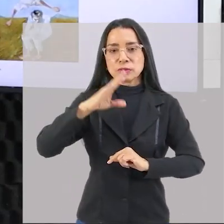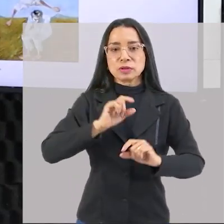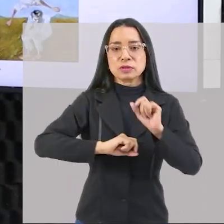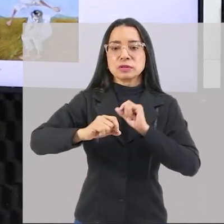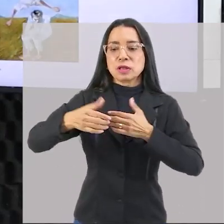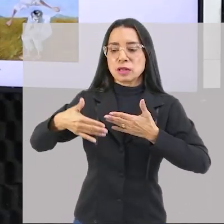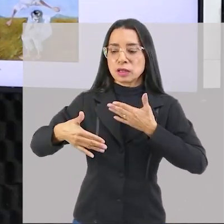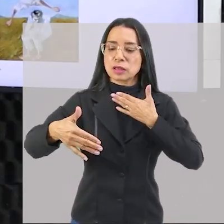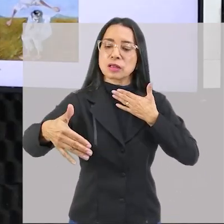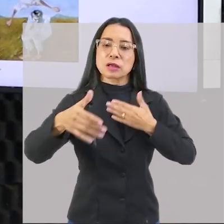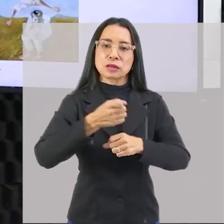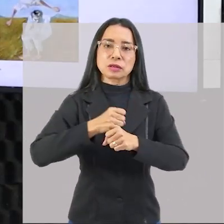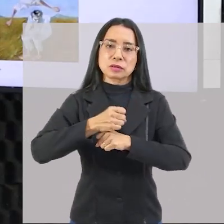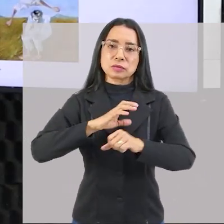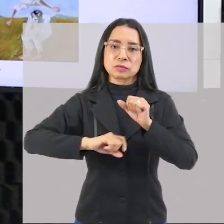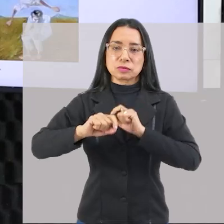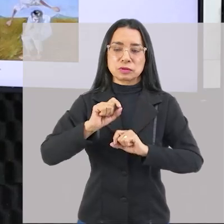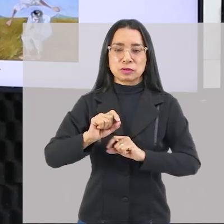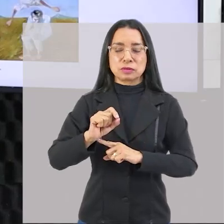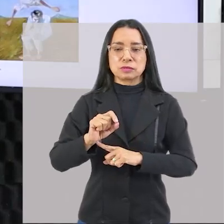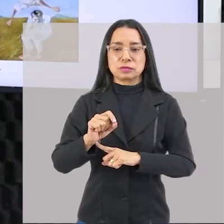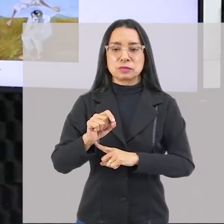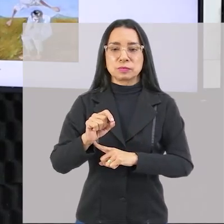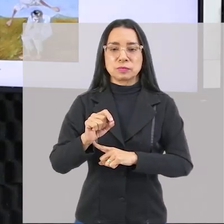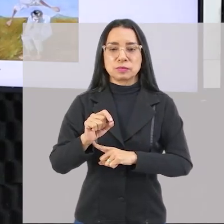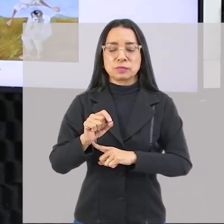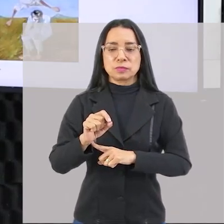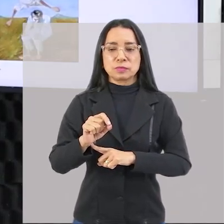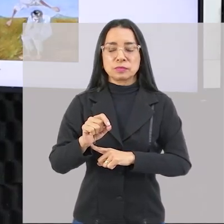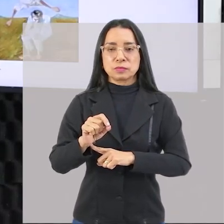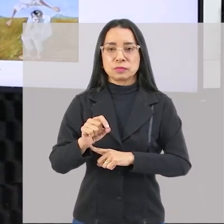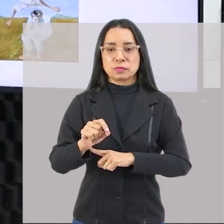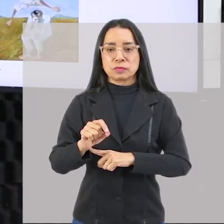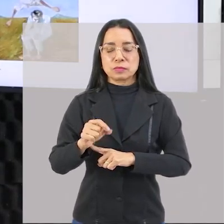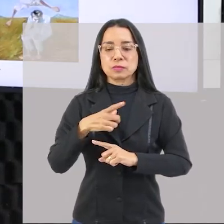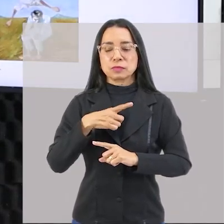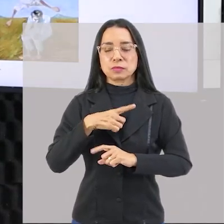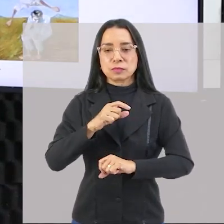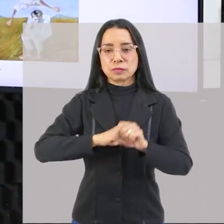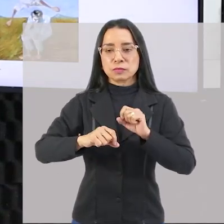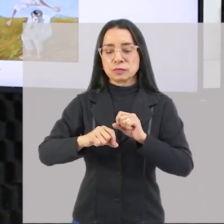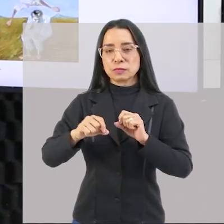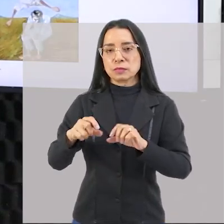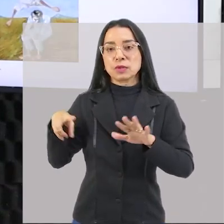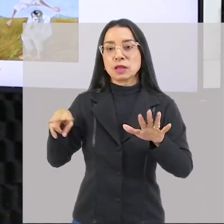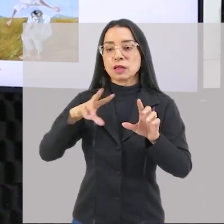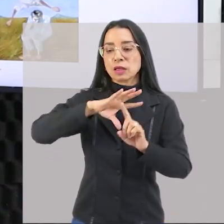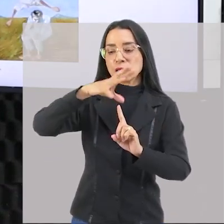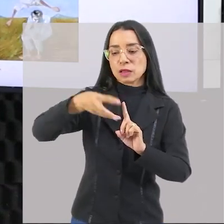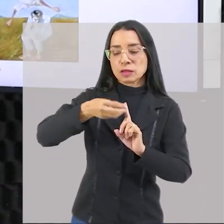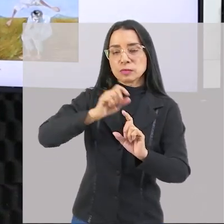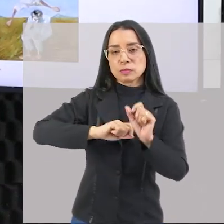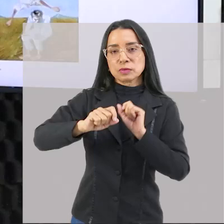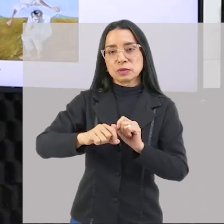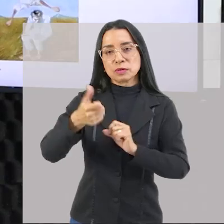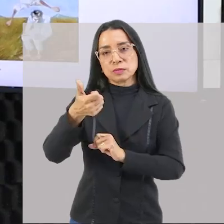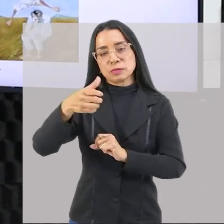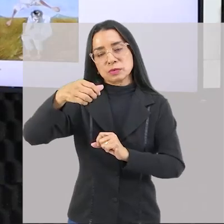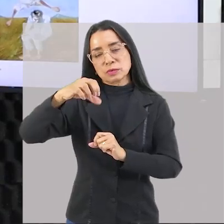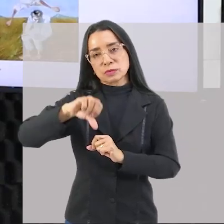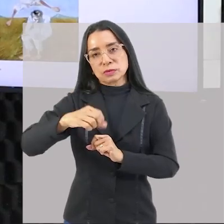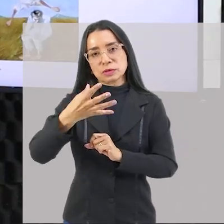ao longo dos anos subsequentes que vem a Semana de Arte Moderna. Então, 1930,